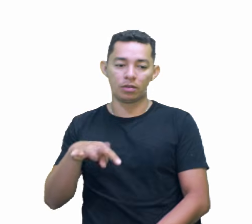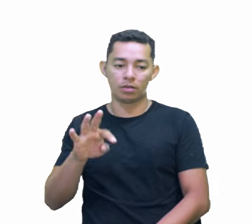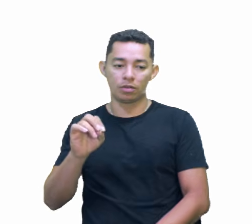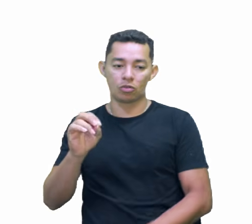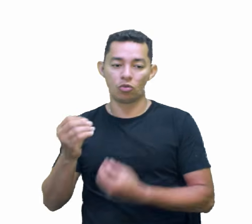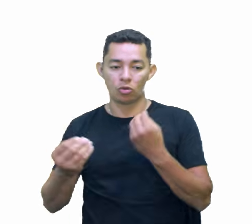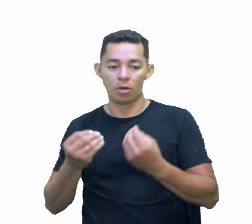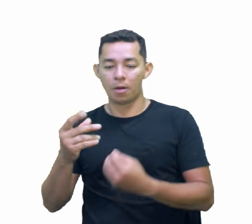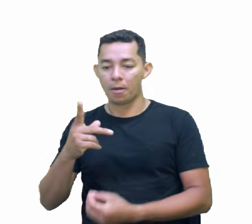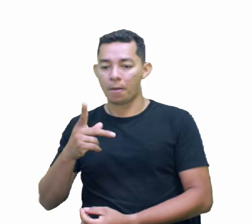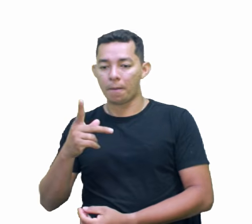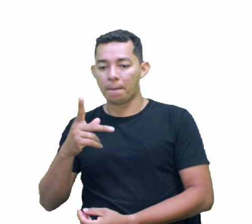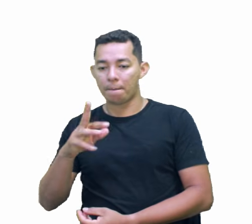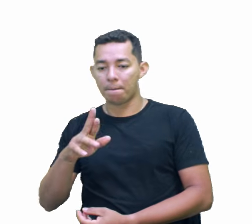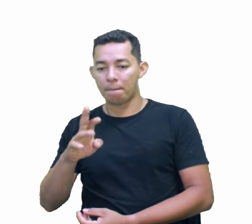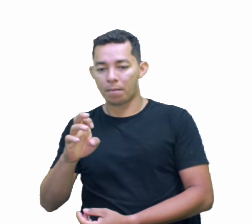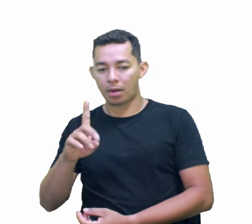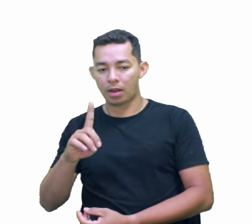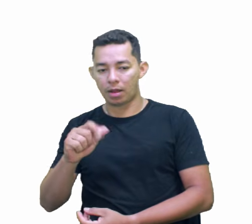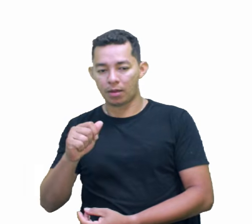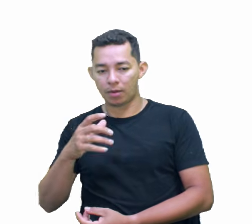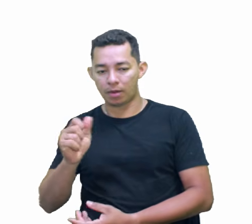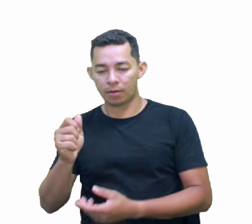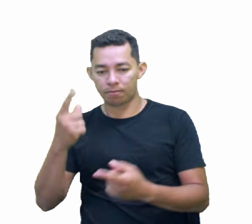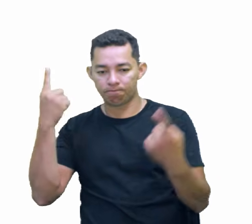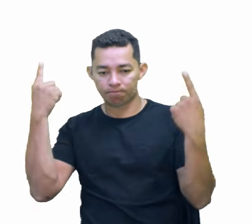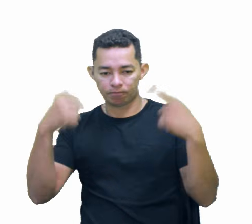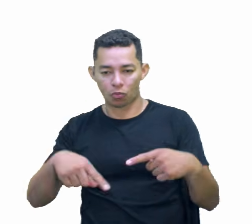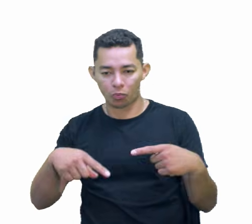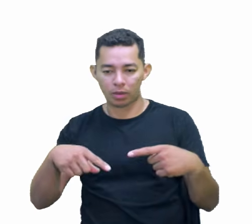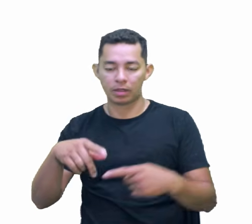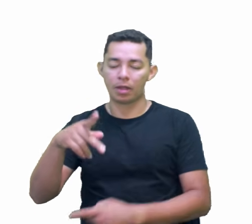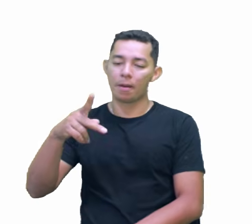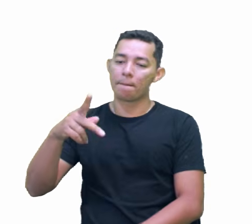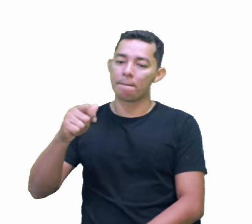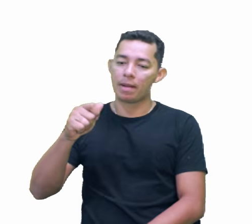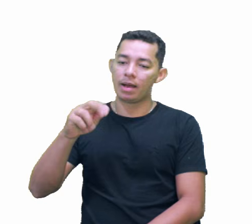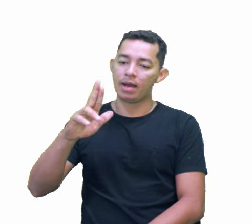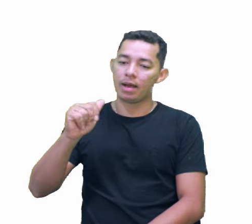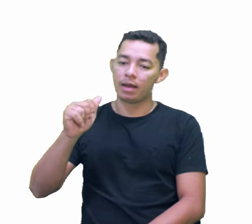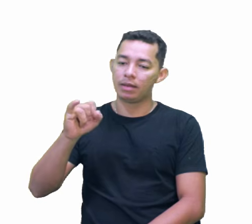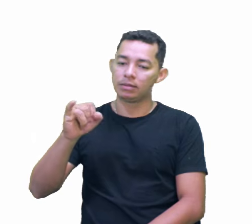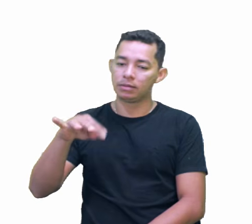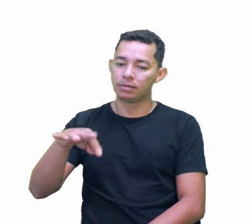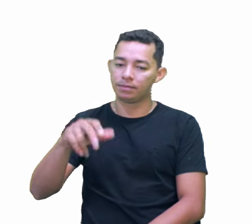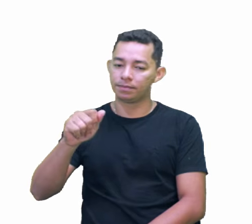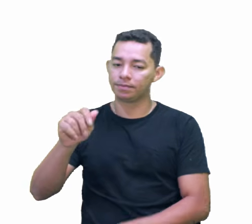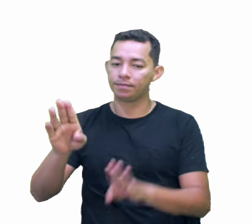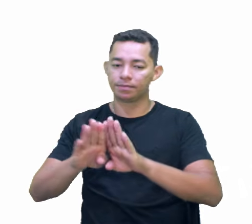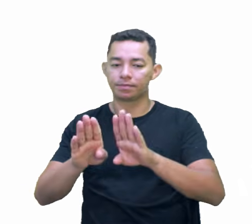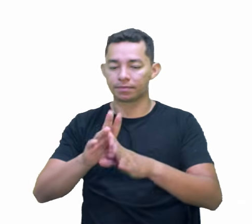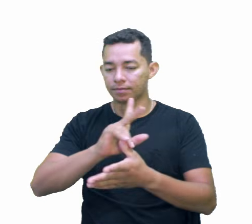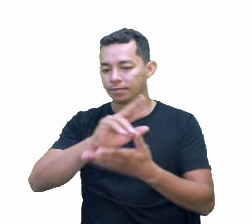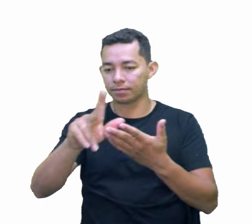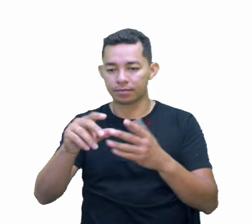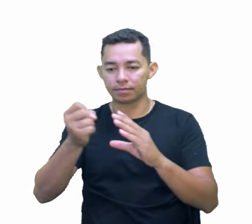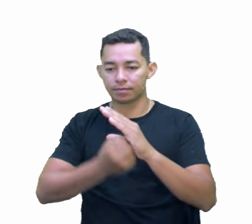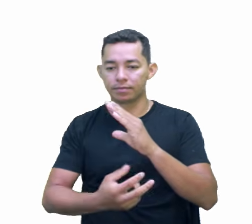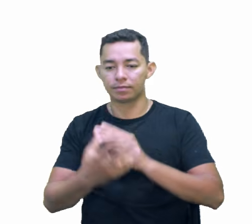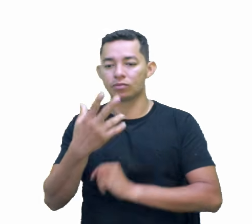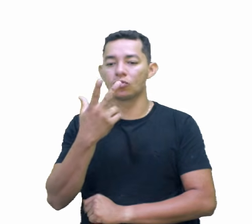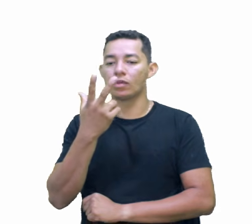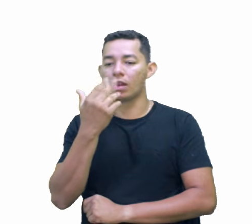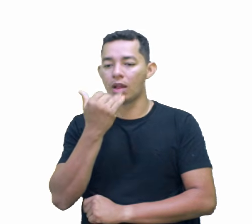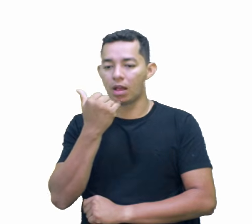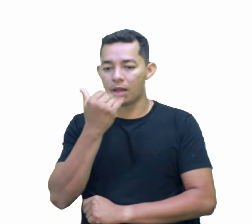predação, competição, parasitismo, né? E os fatores alimentares, ou seja,